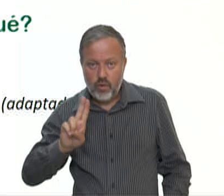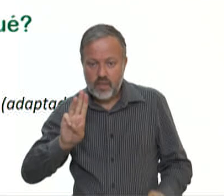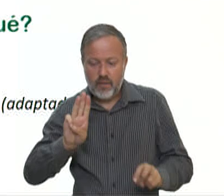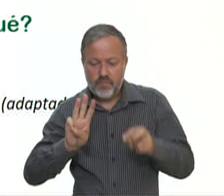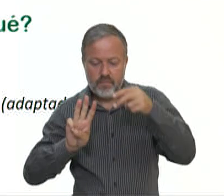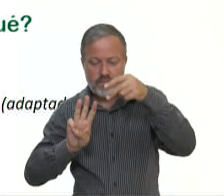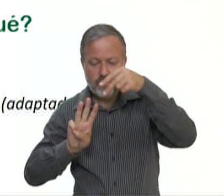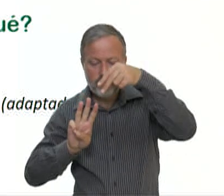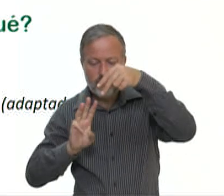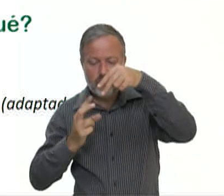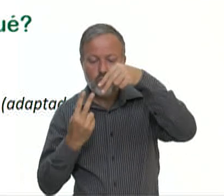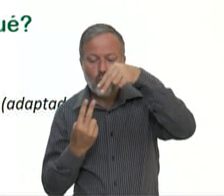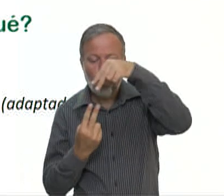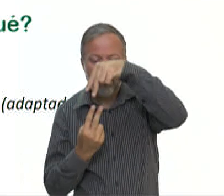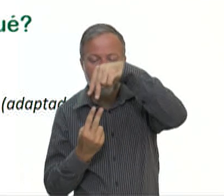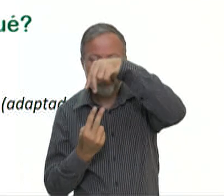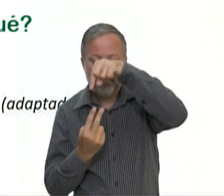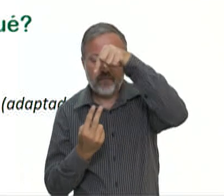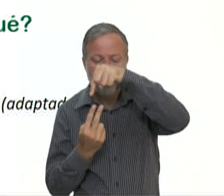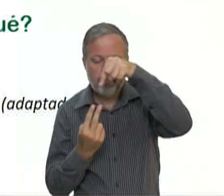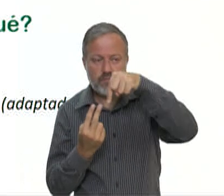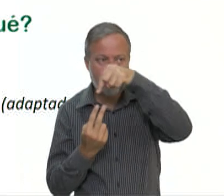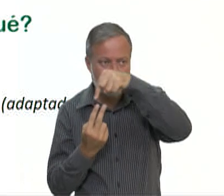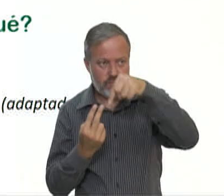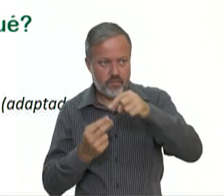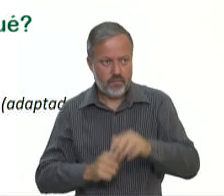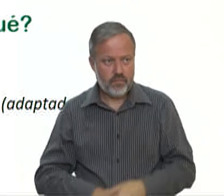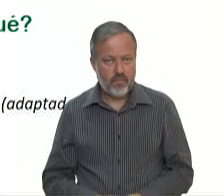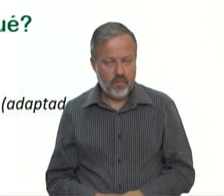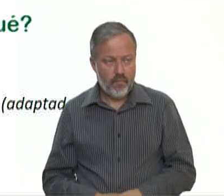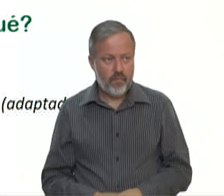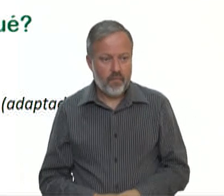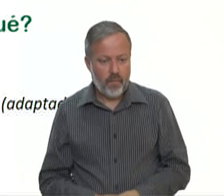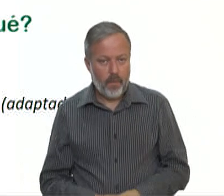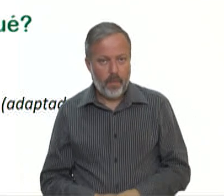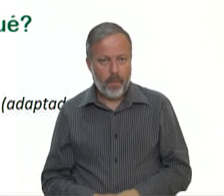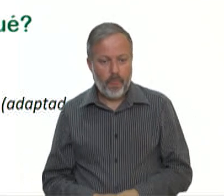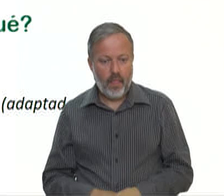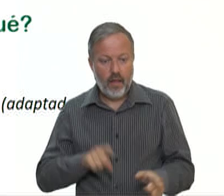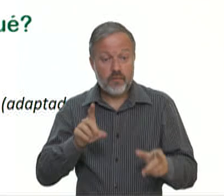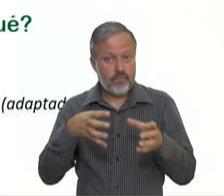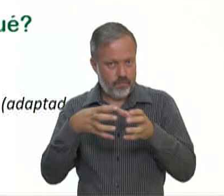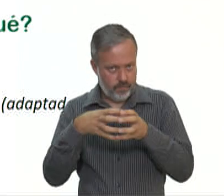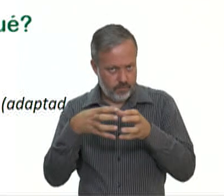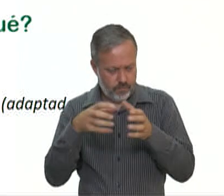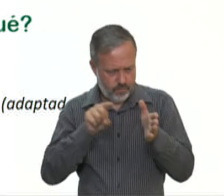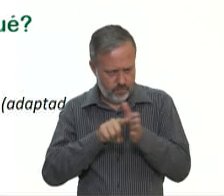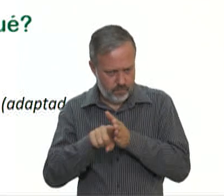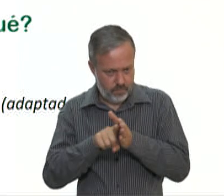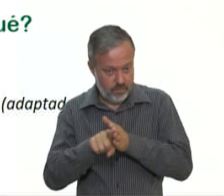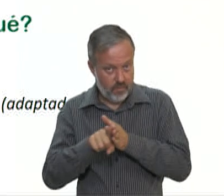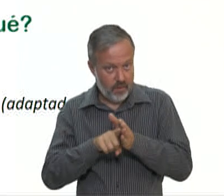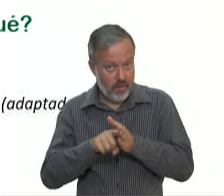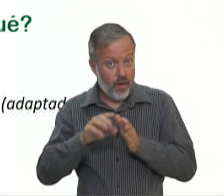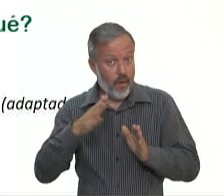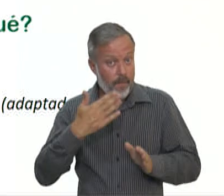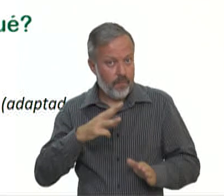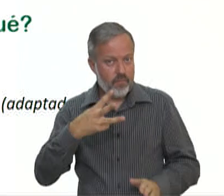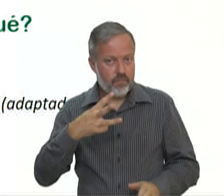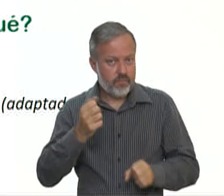Mas uma pergunta, quando? Luego de mais de 3 anos de investigações, depois de 3 anos de